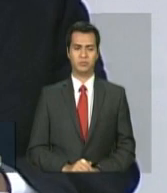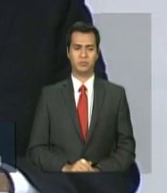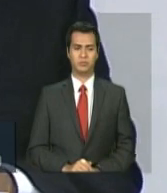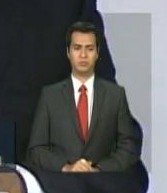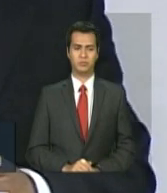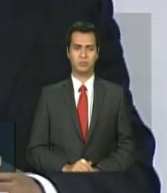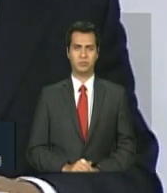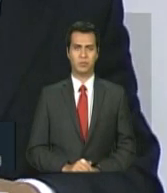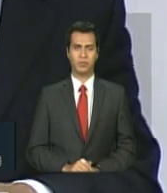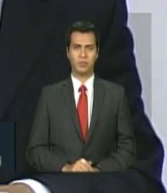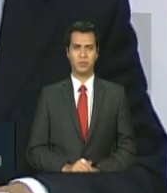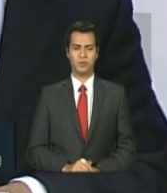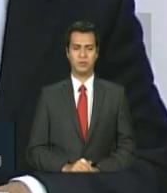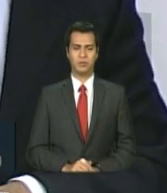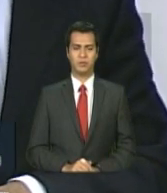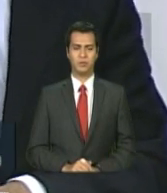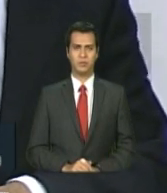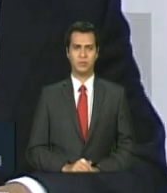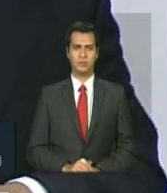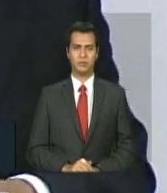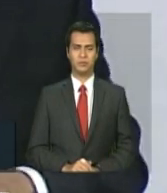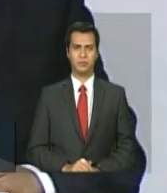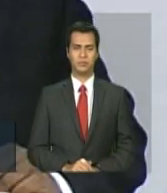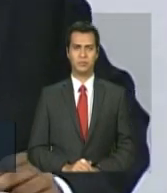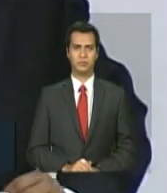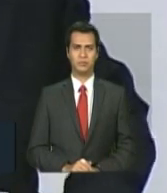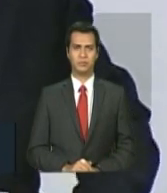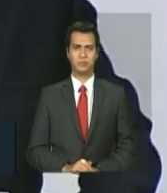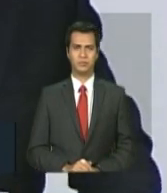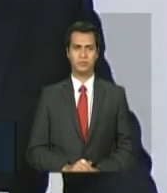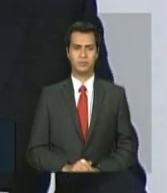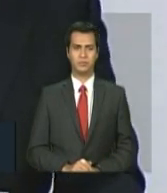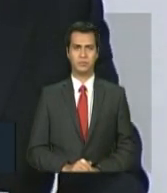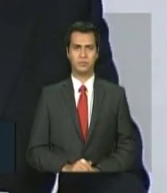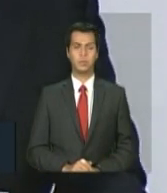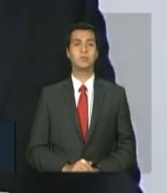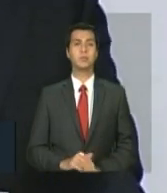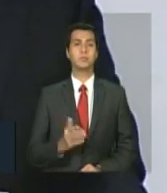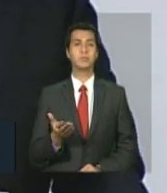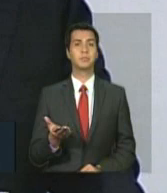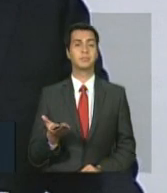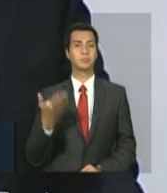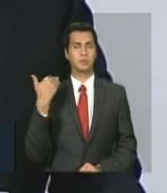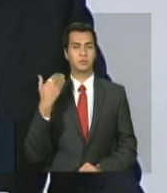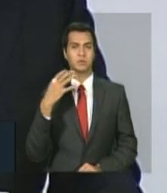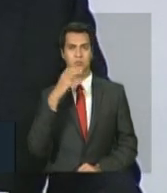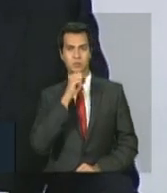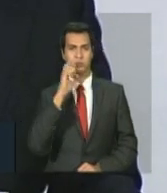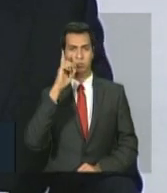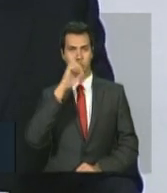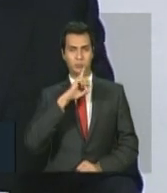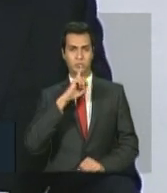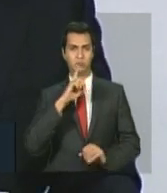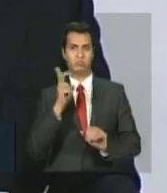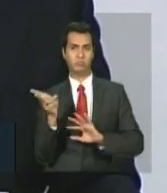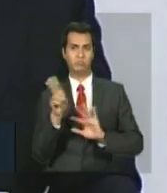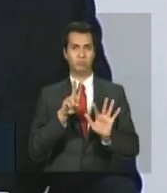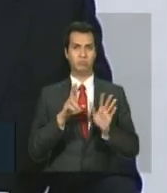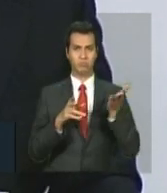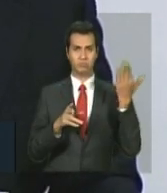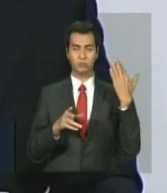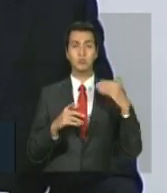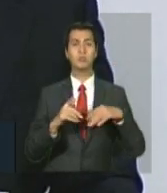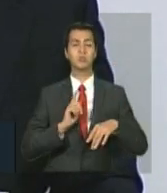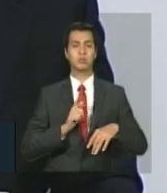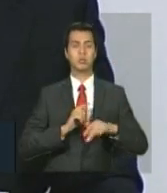Chamo a atenção dos senhores acerca de a publicação no final de semana de uma trama, uma narrativa que foi publicada